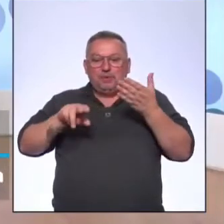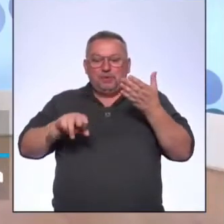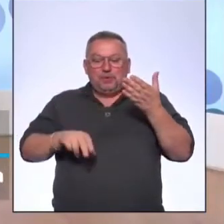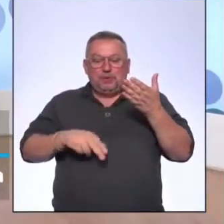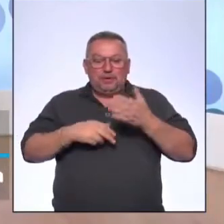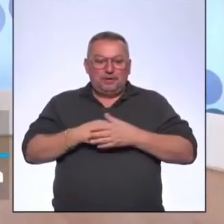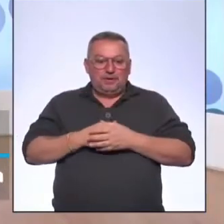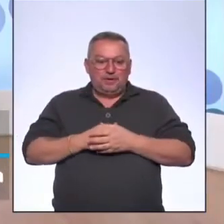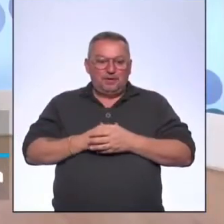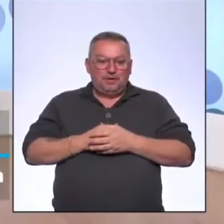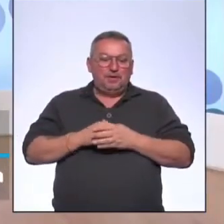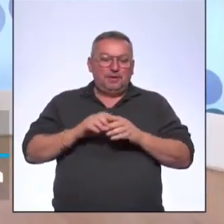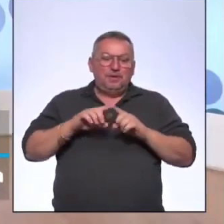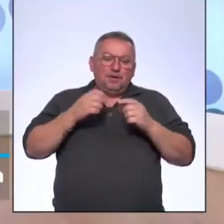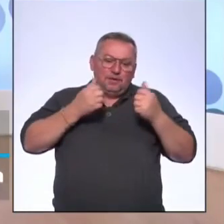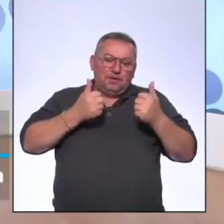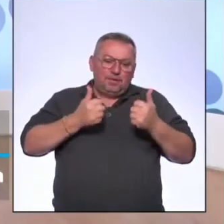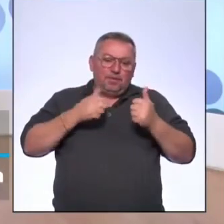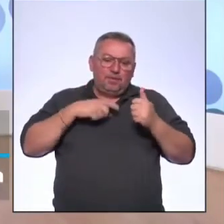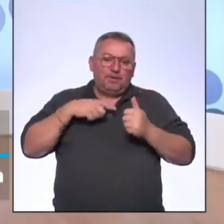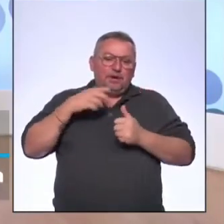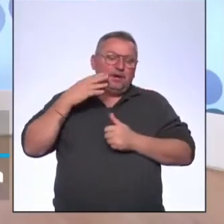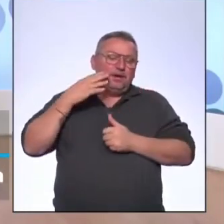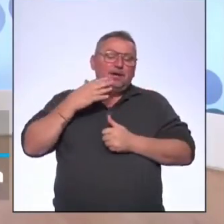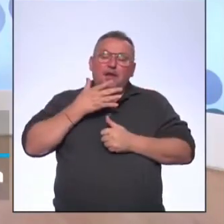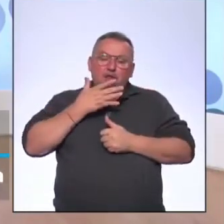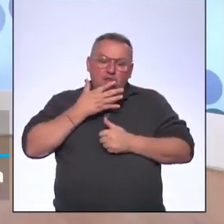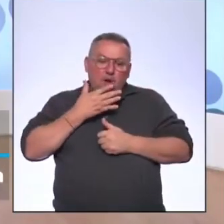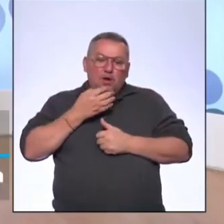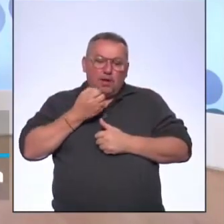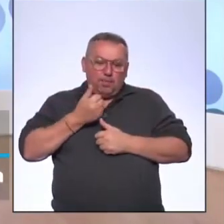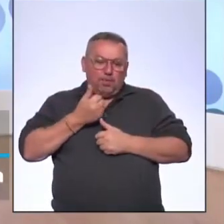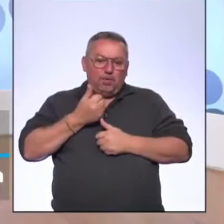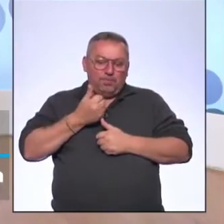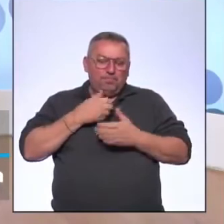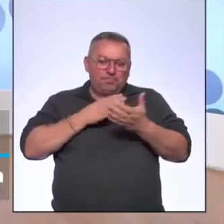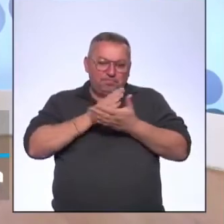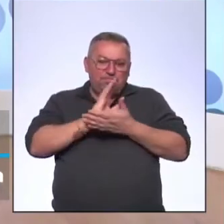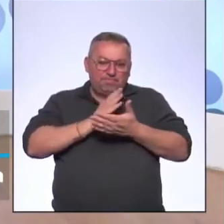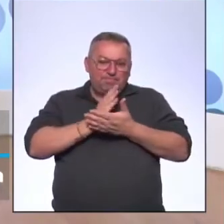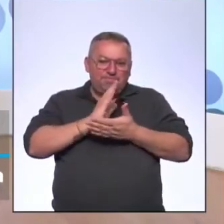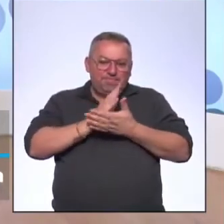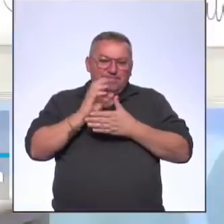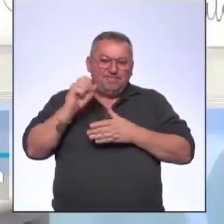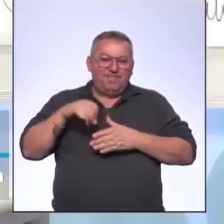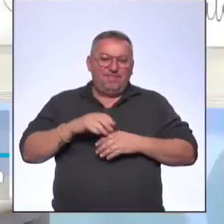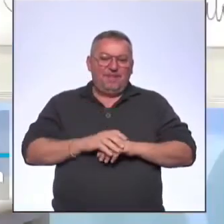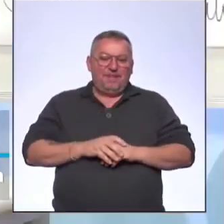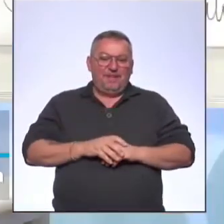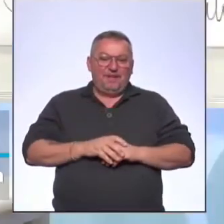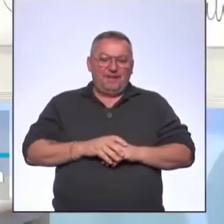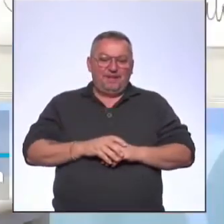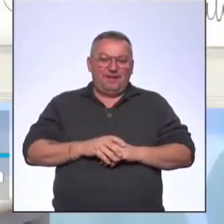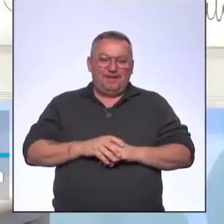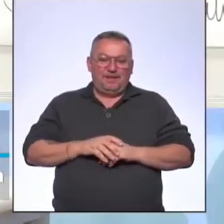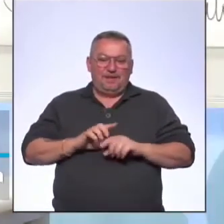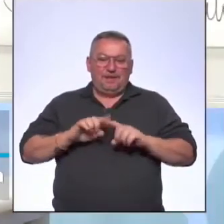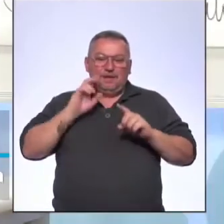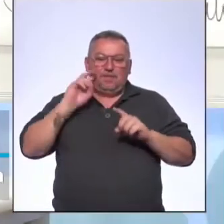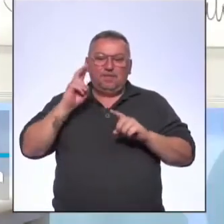Ok. Andréia. Então tá bom. Então Mas tem bastante nota positiva, Tem assim, bastante. passaria de ano. Ok, então tá bom, tá bom. Vamos